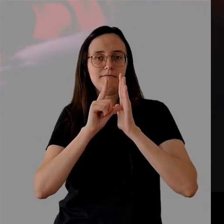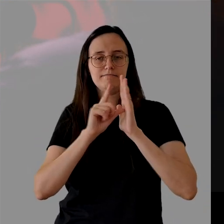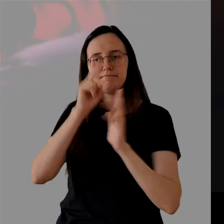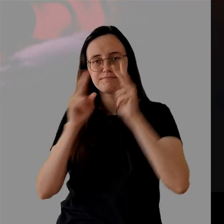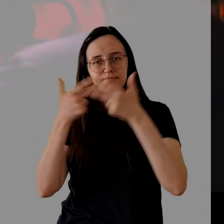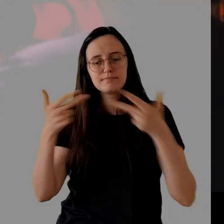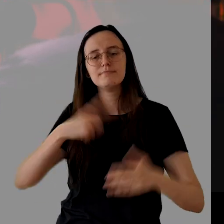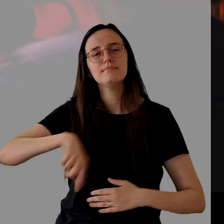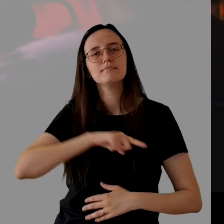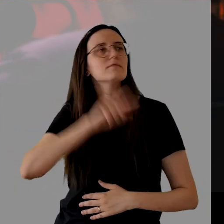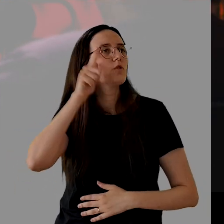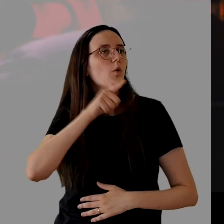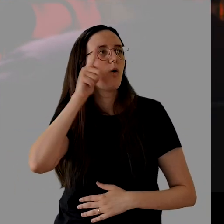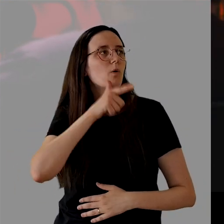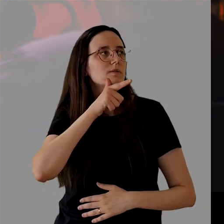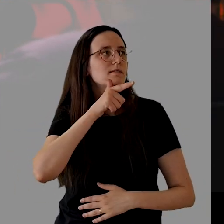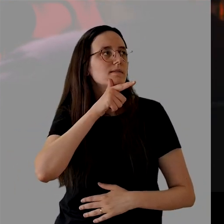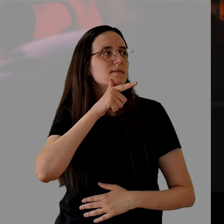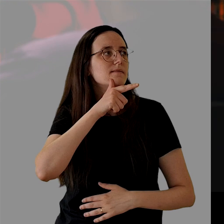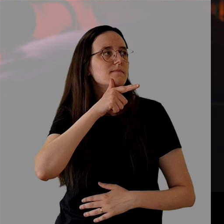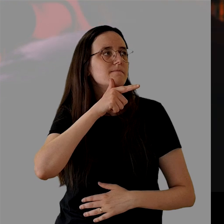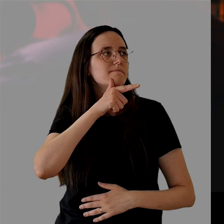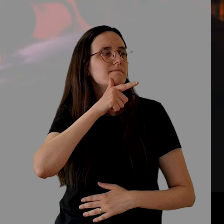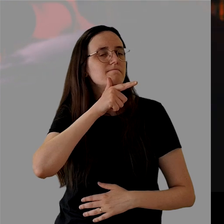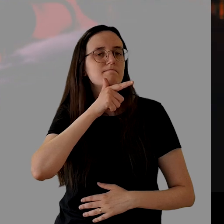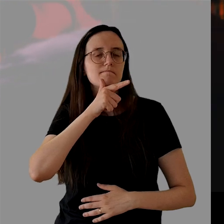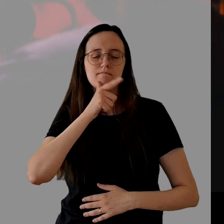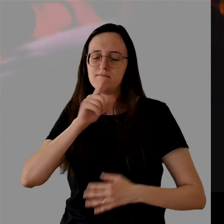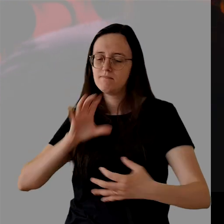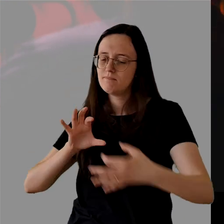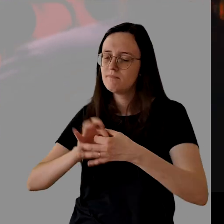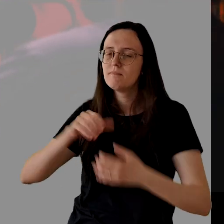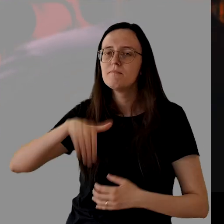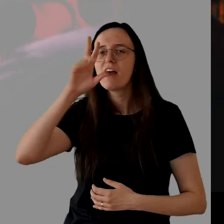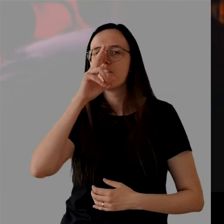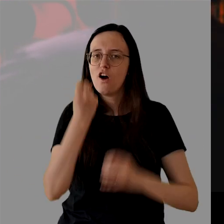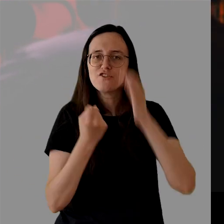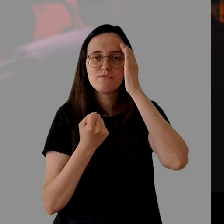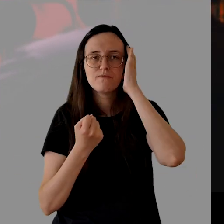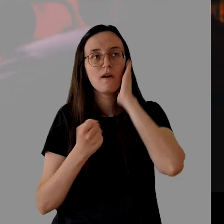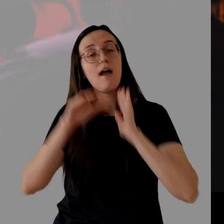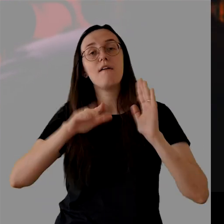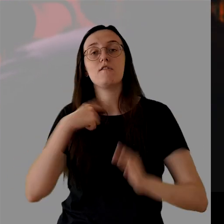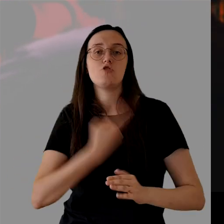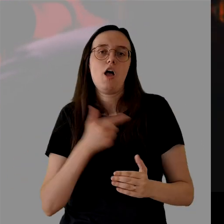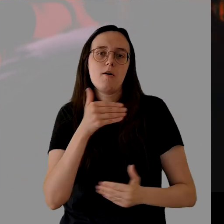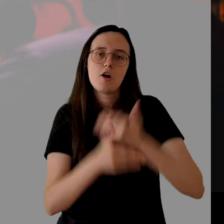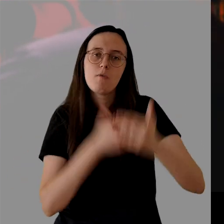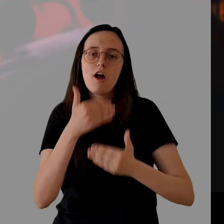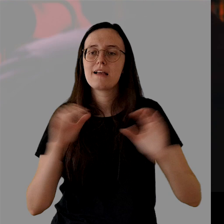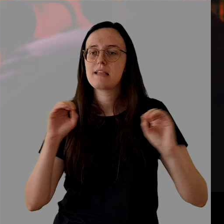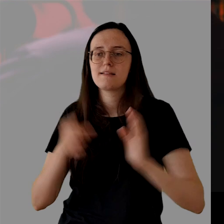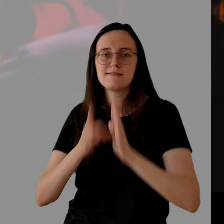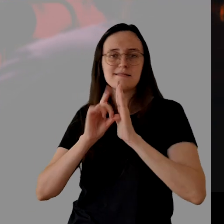a gente consegue ter esse vínculo mais forte também. Às vezes, quando a gente passa por um processo sem pré, a